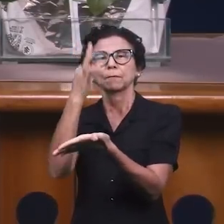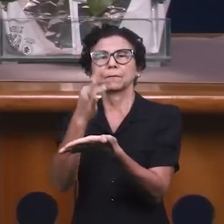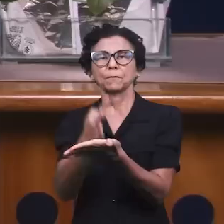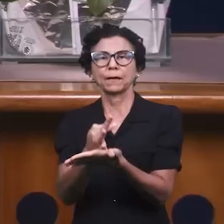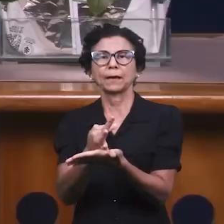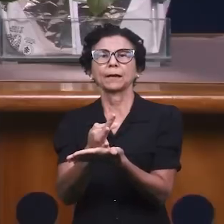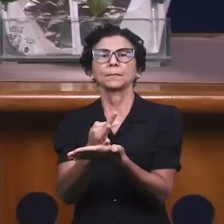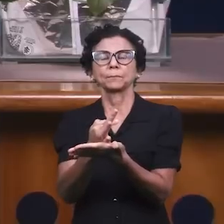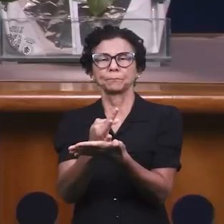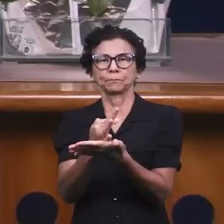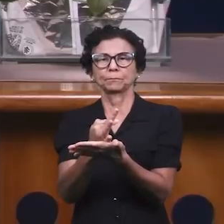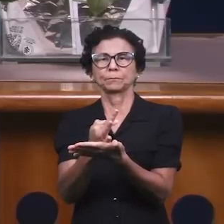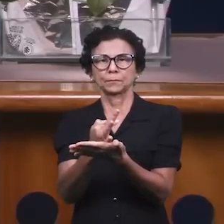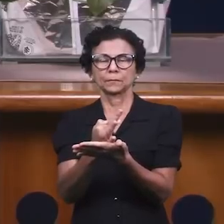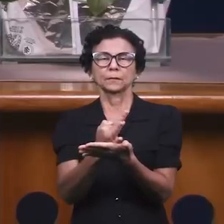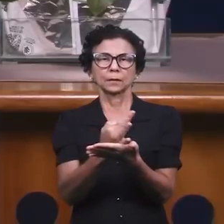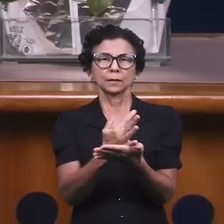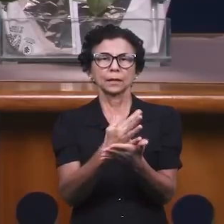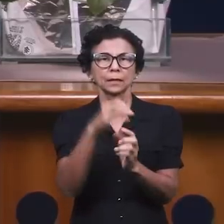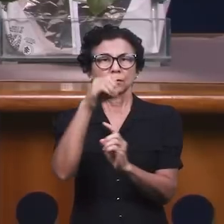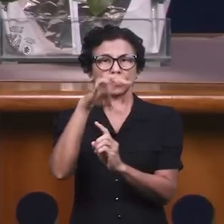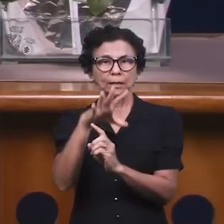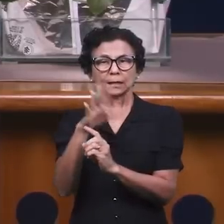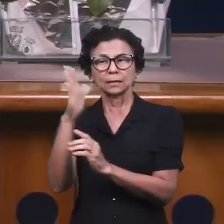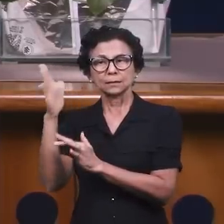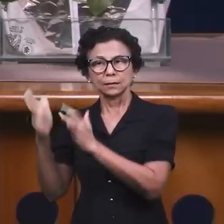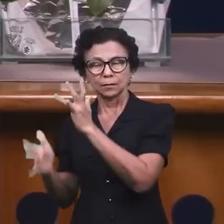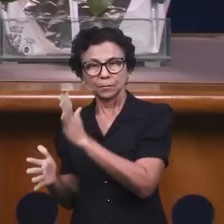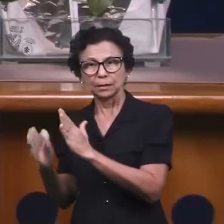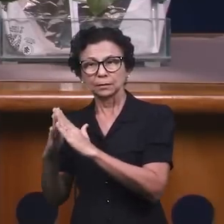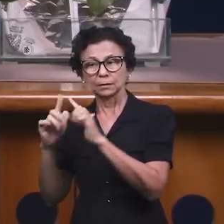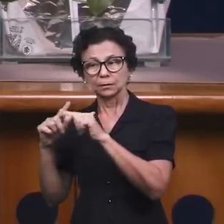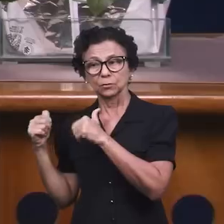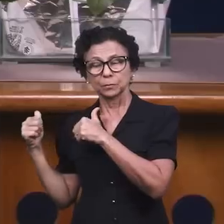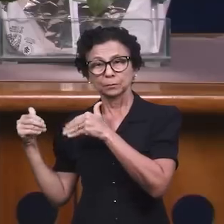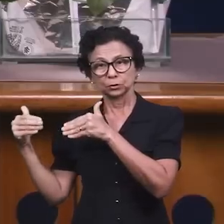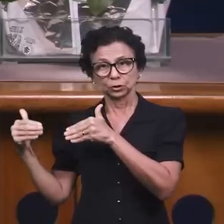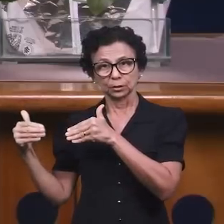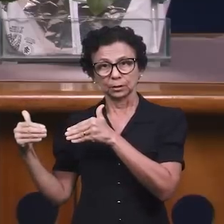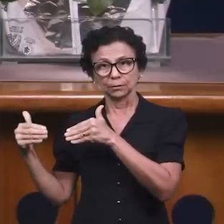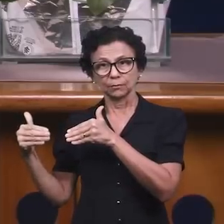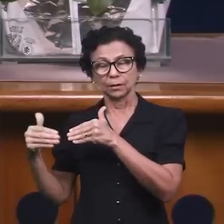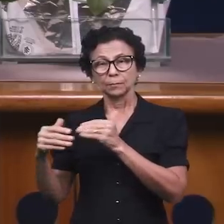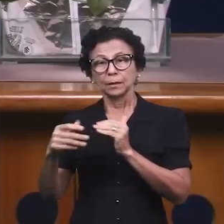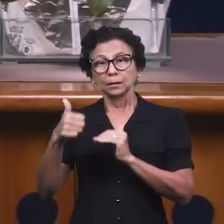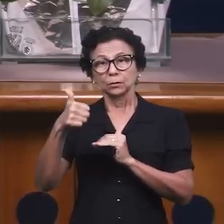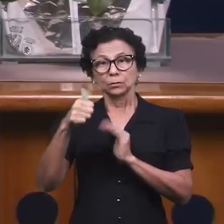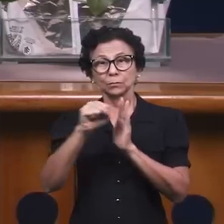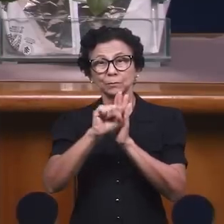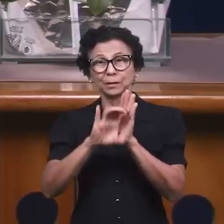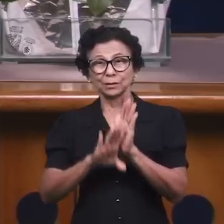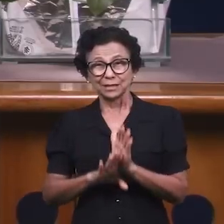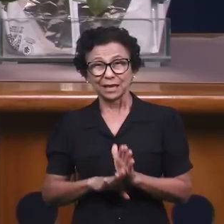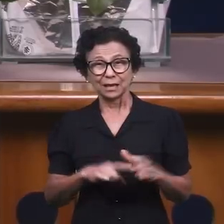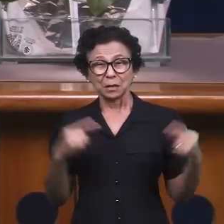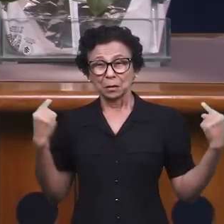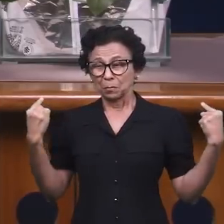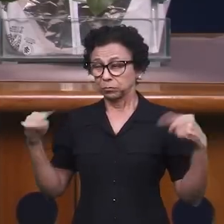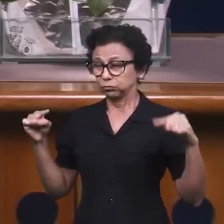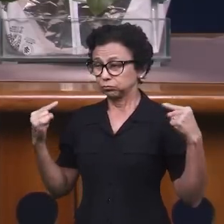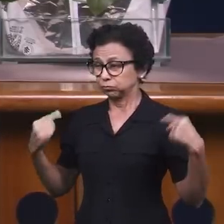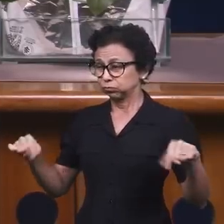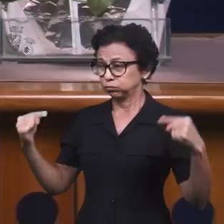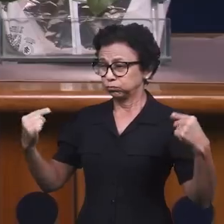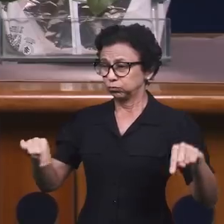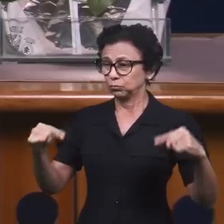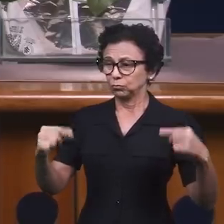estava sobre a igreja primitiva, mas depois do primeiro século, as oposições foram muito grandes. E